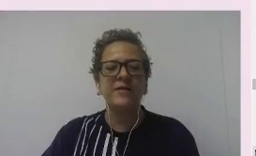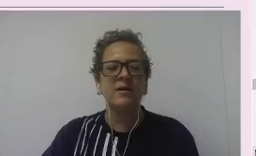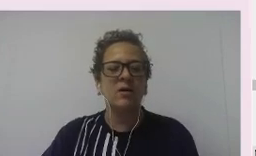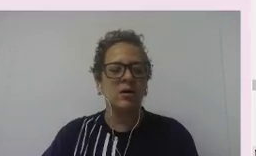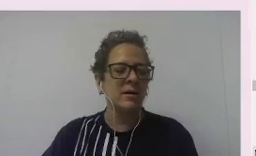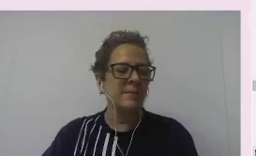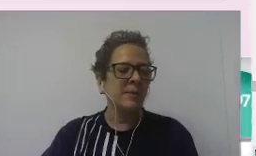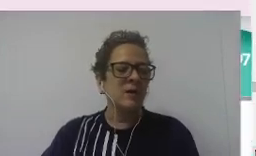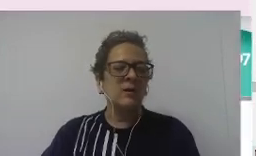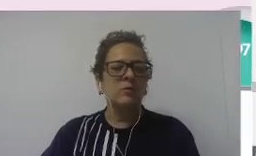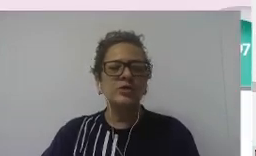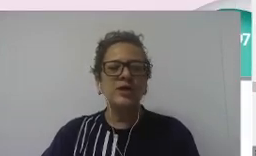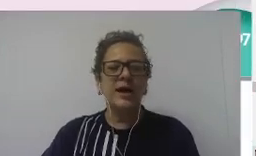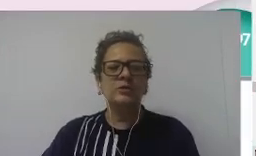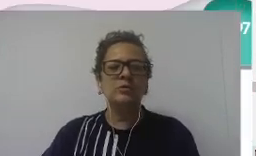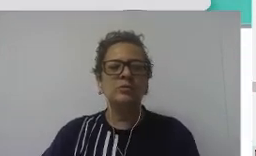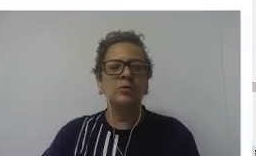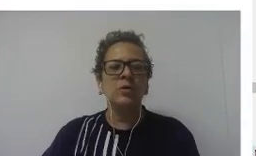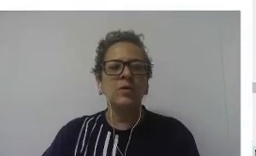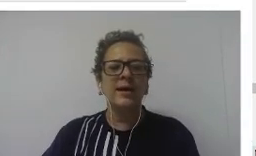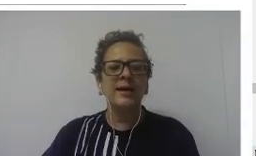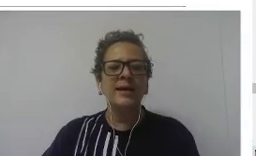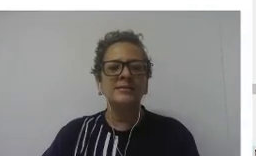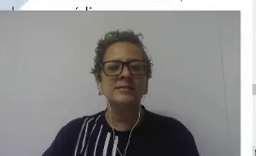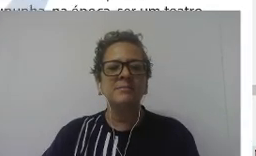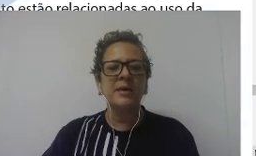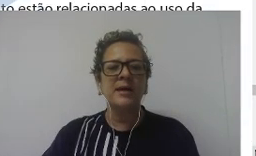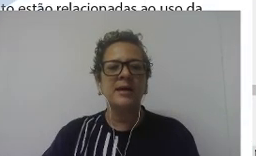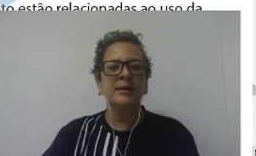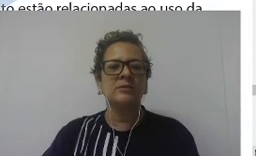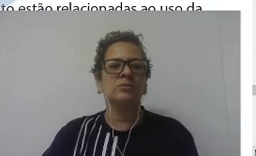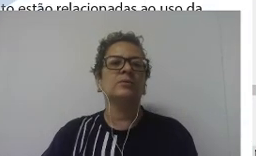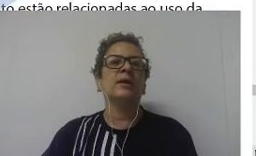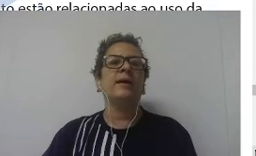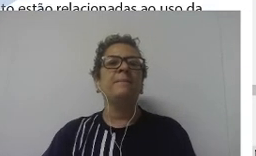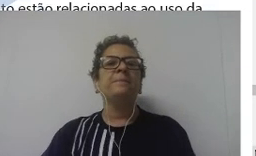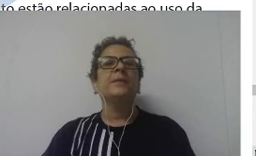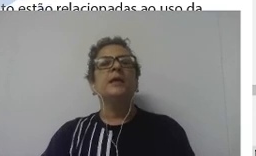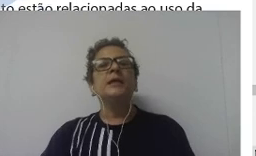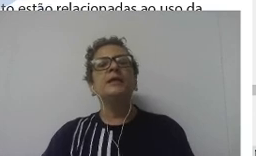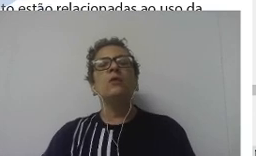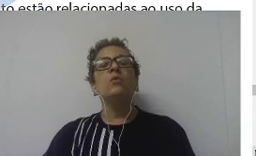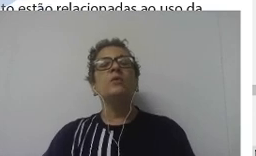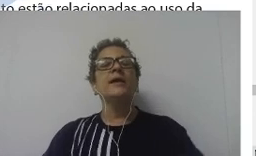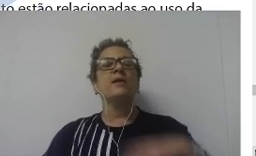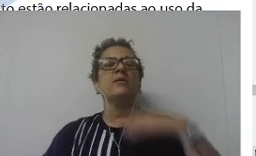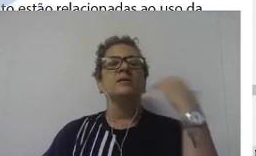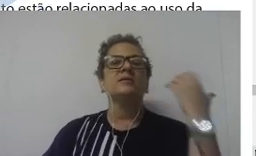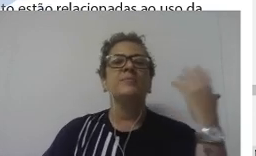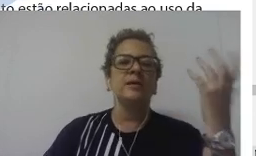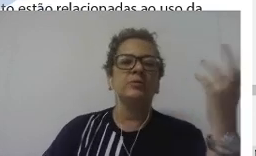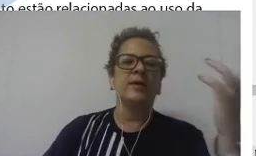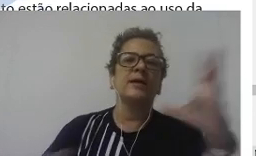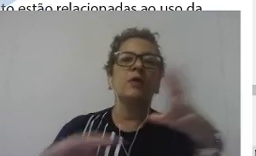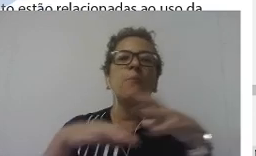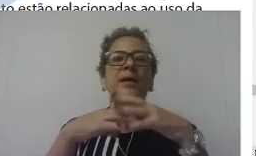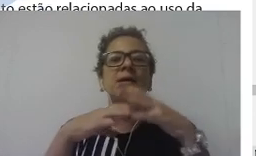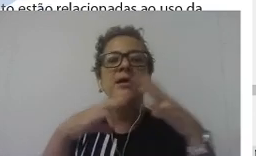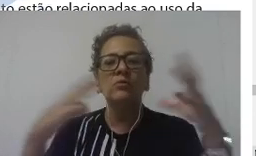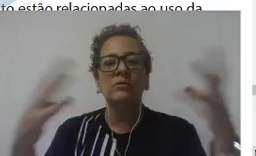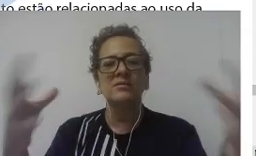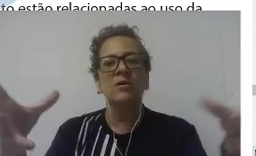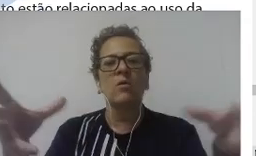vai ver agora o teatro no Renascimento, né? Então, o que era o Renascimento, Eric? Era